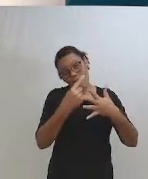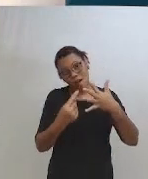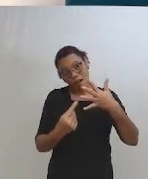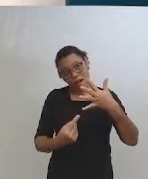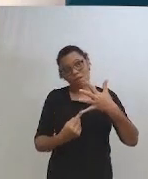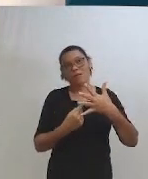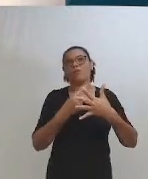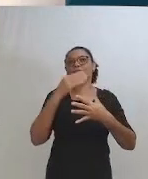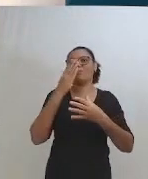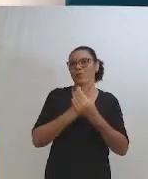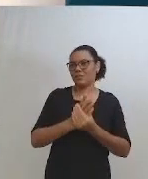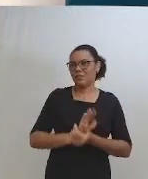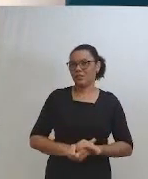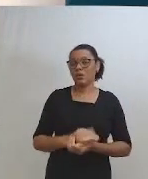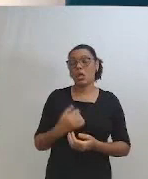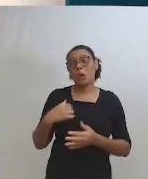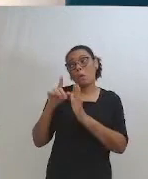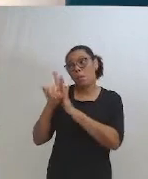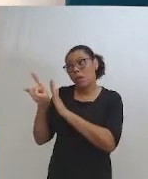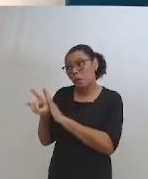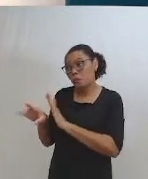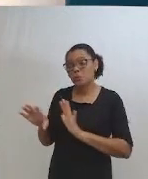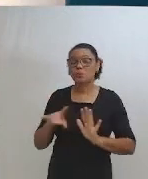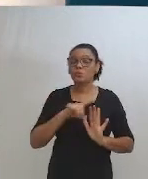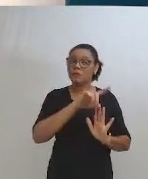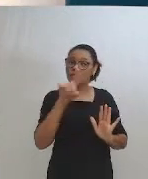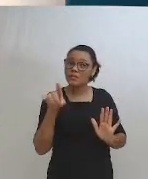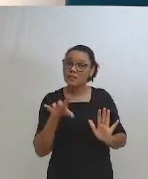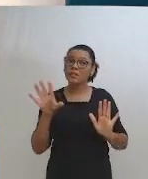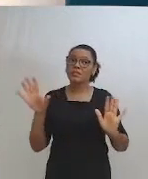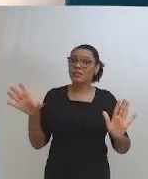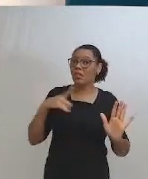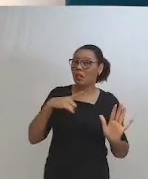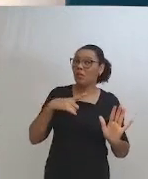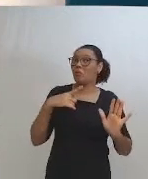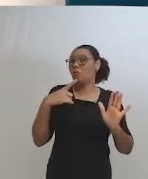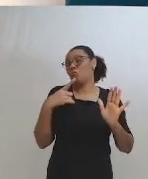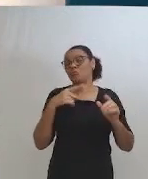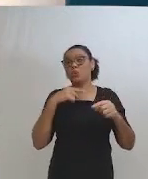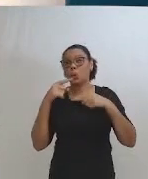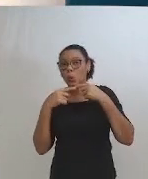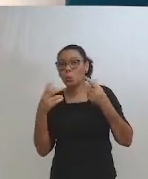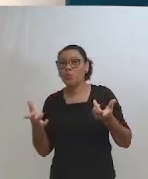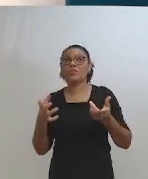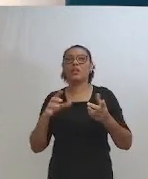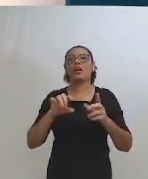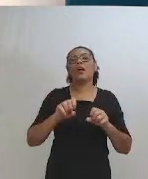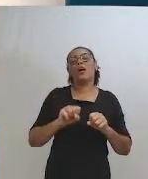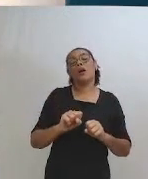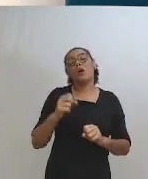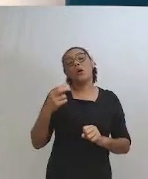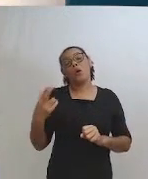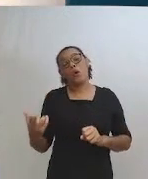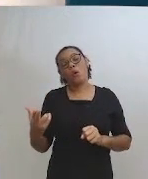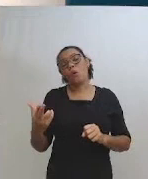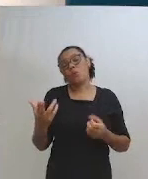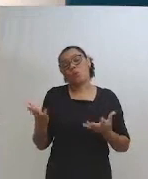Pergunto aos pares se há algum questionamento. Aquele que teve dúvida, eu retirei de pauta, porque me pareceu